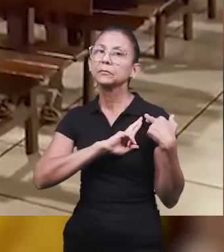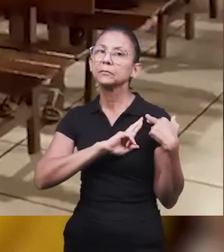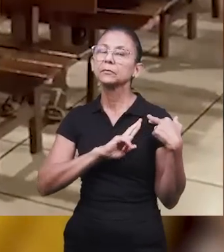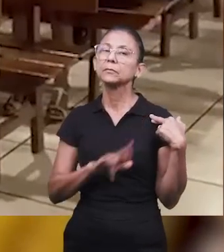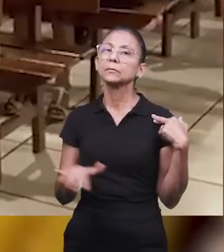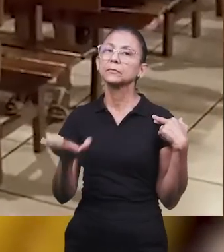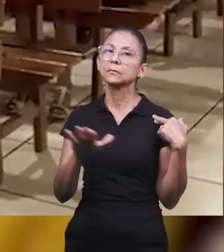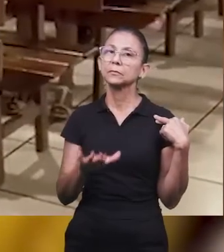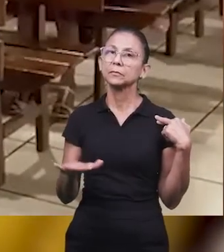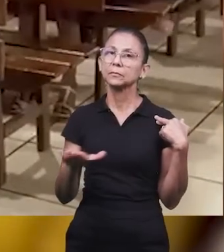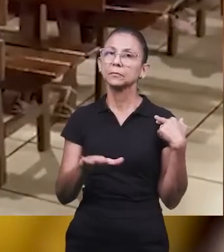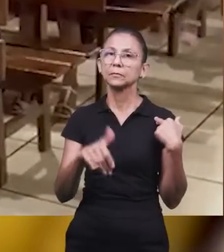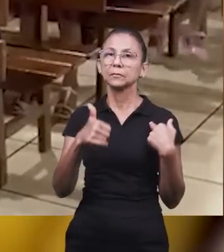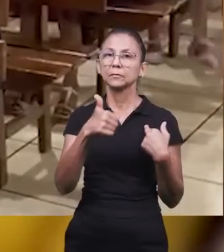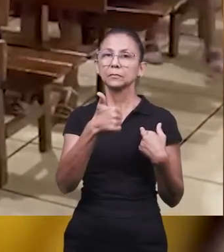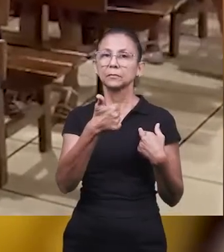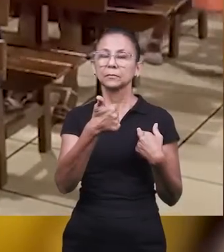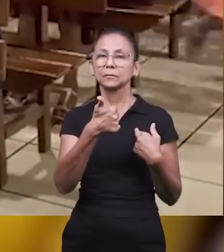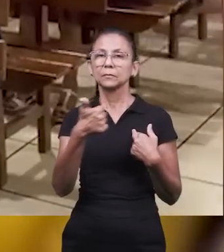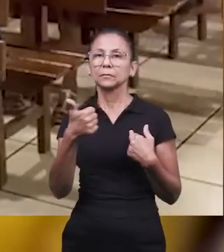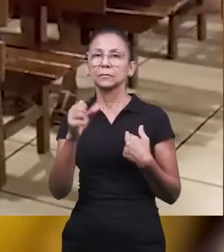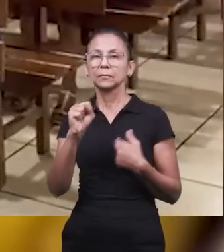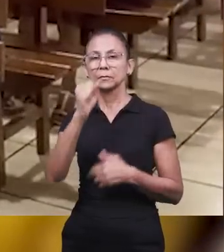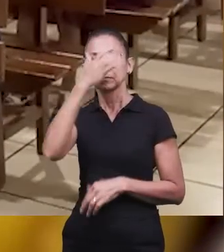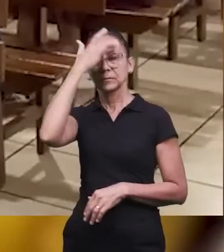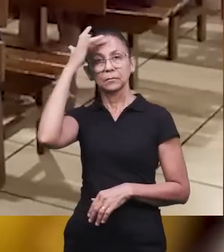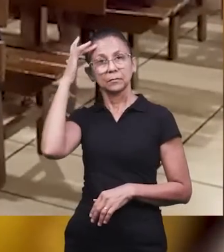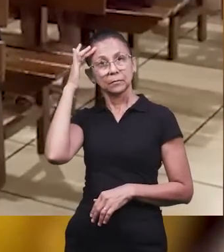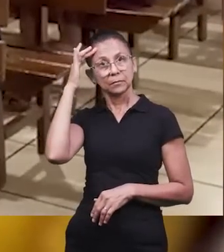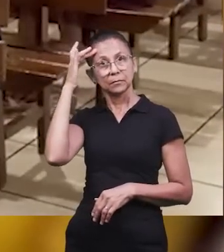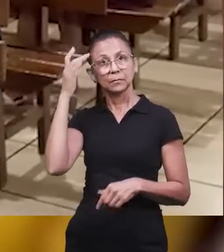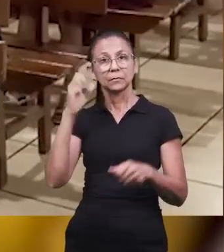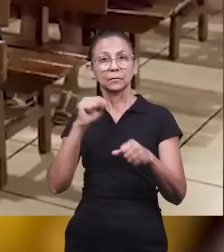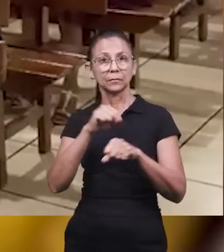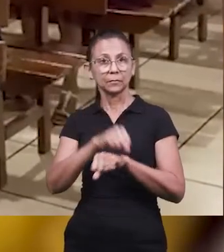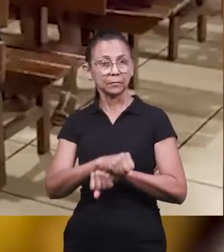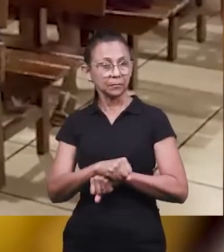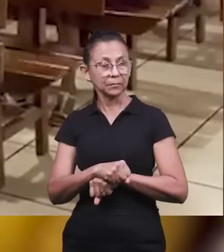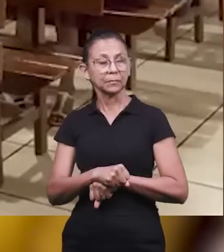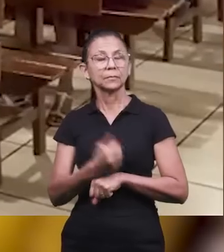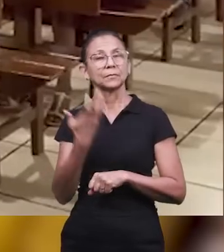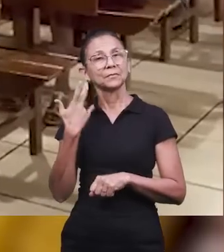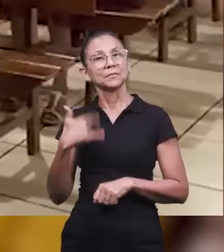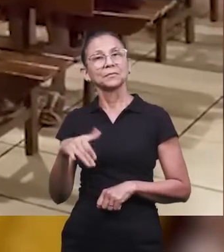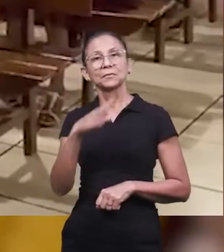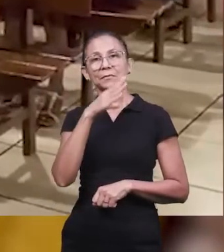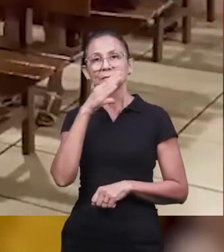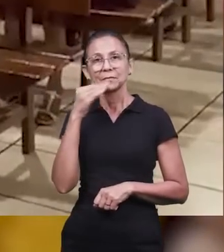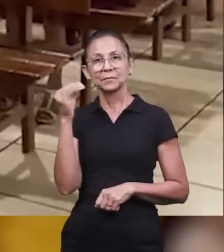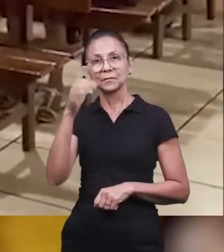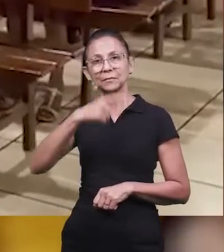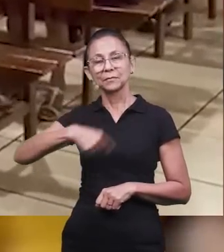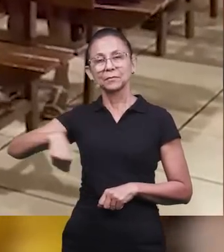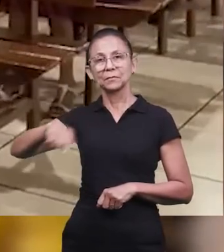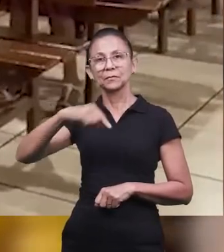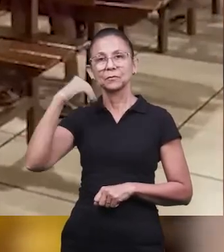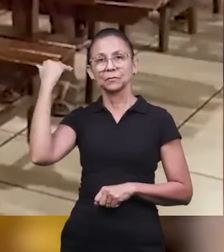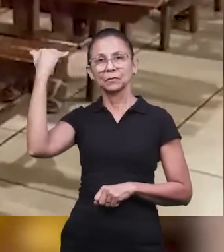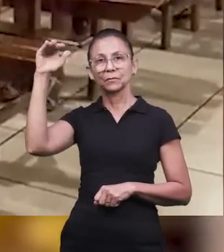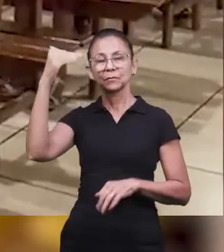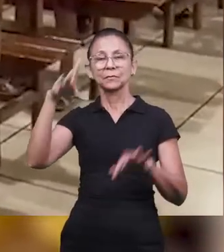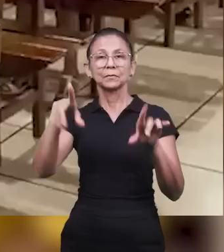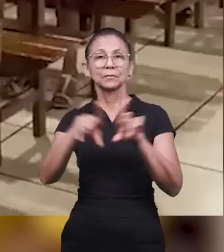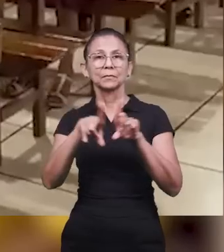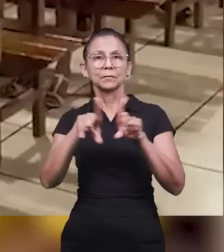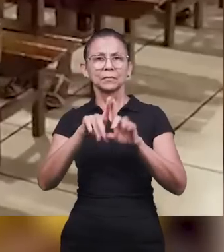seminário contou com 118 vidas, sendo 58 visitantes, entre crianças, intermediários e adolescentes, e que as crianças estavam